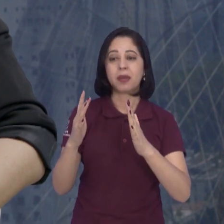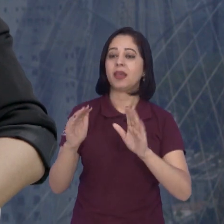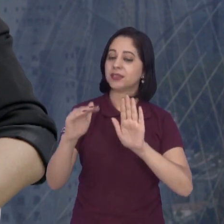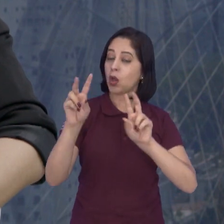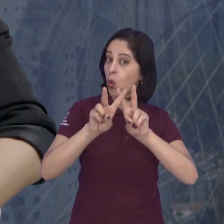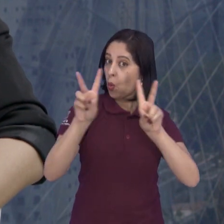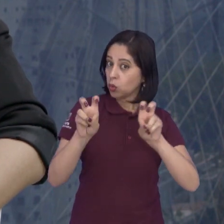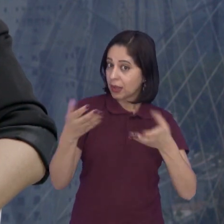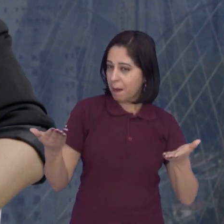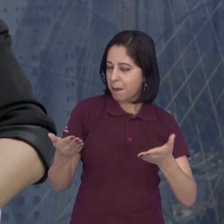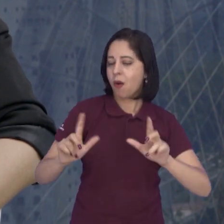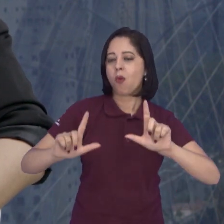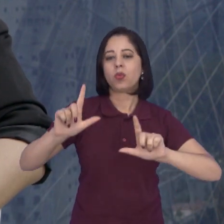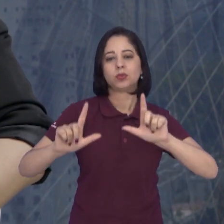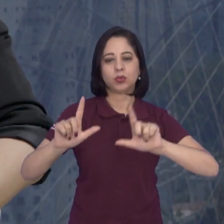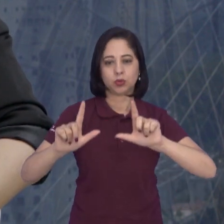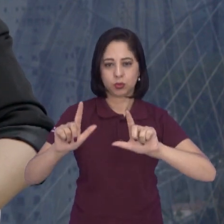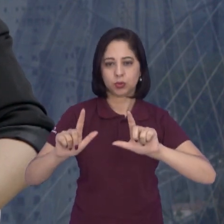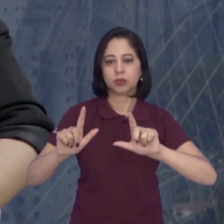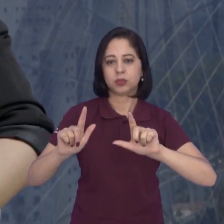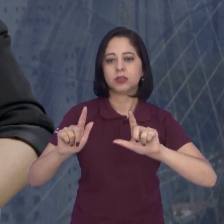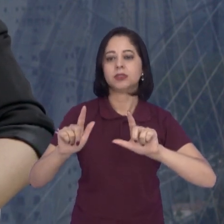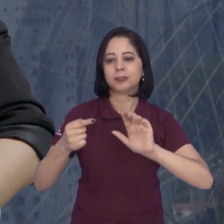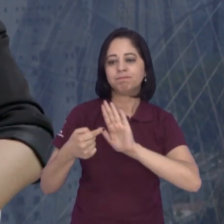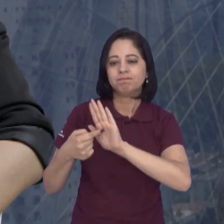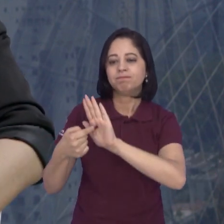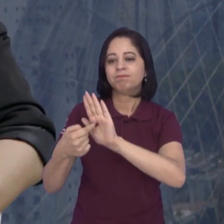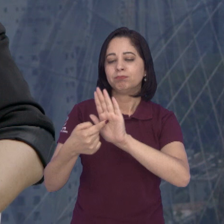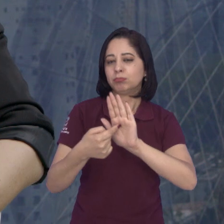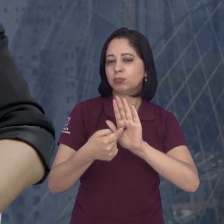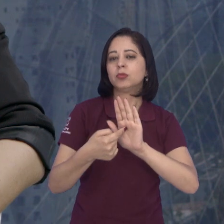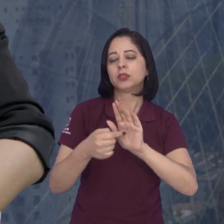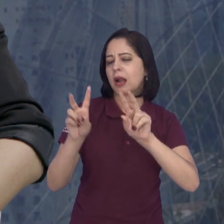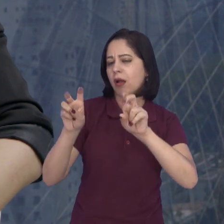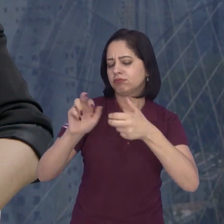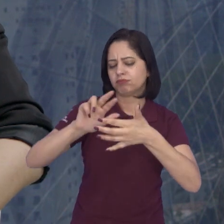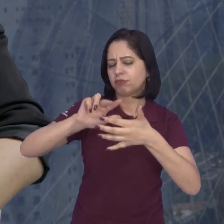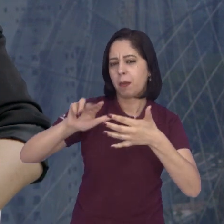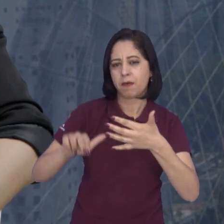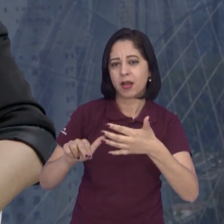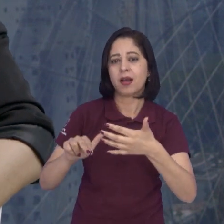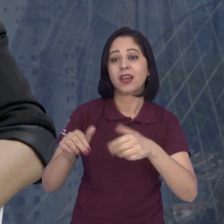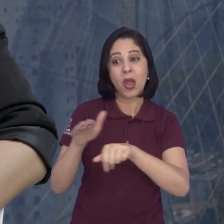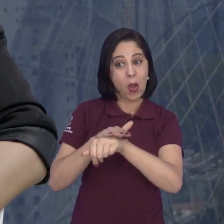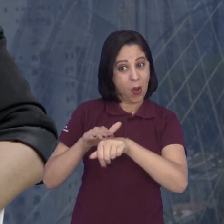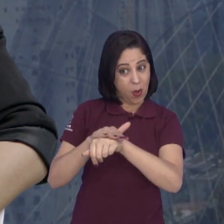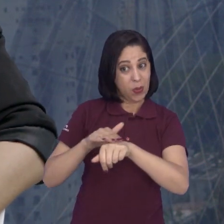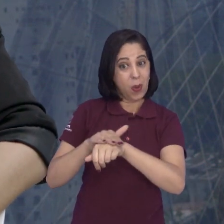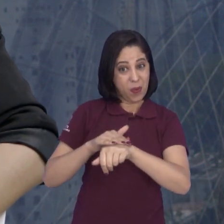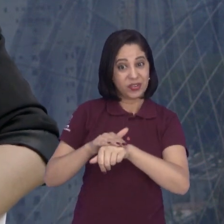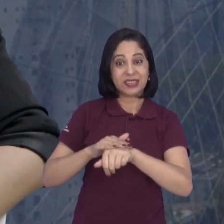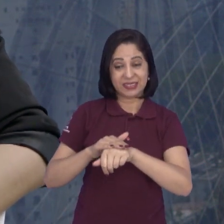pauta, trazer todos esses temas que foram nós trouxemos aqui num bate-papo com várias mulheres, diga-se